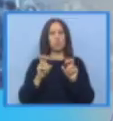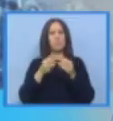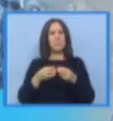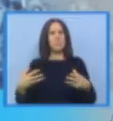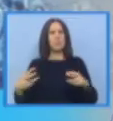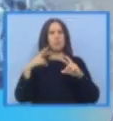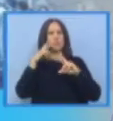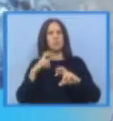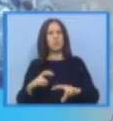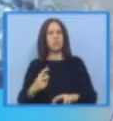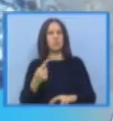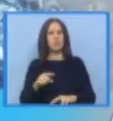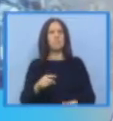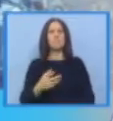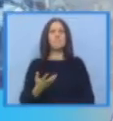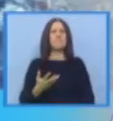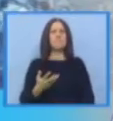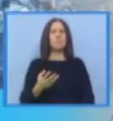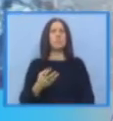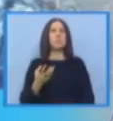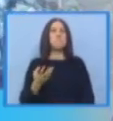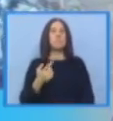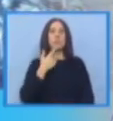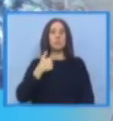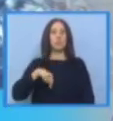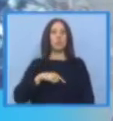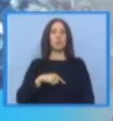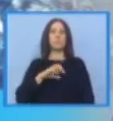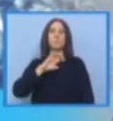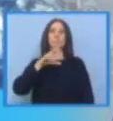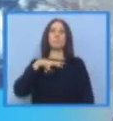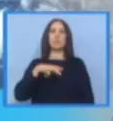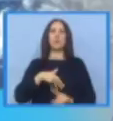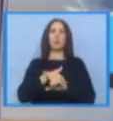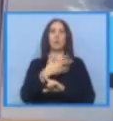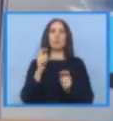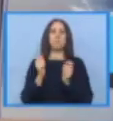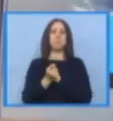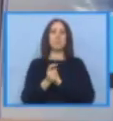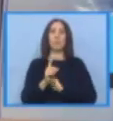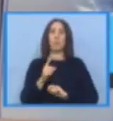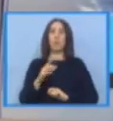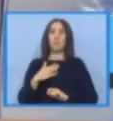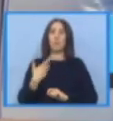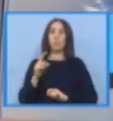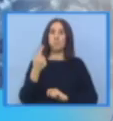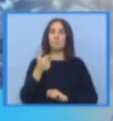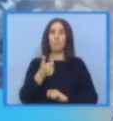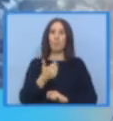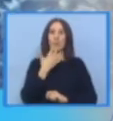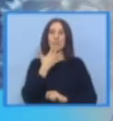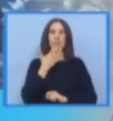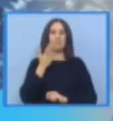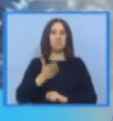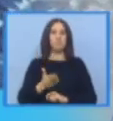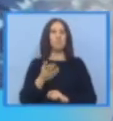sob investigação, não direi que nos estamos a transformar num país nórdico, isso até seria bom, não é? Muito rigorosos no